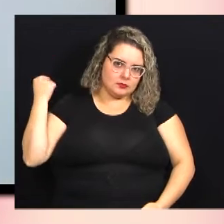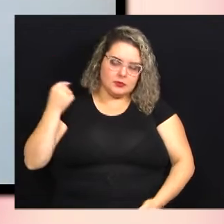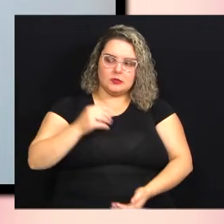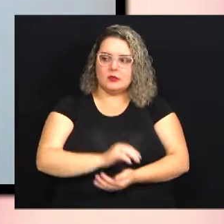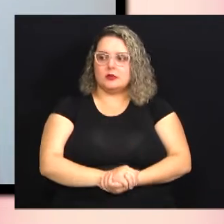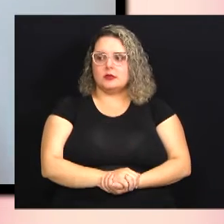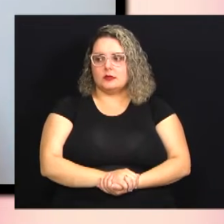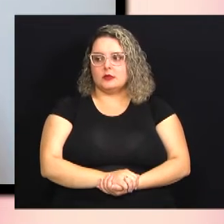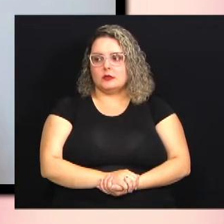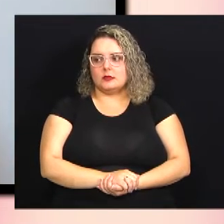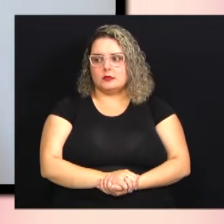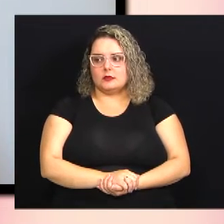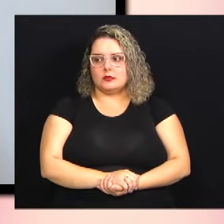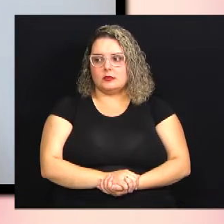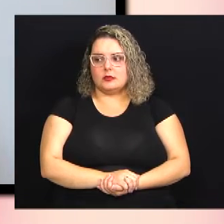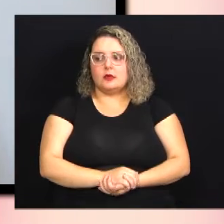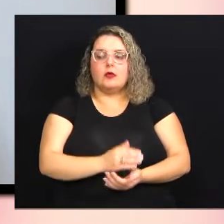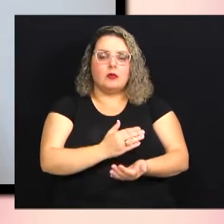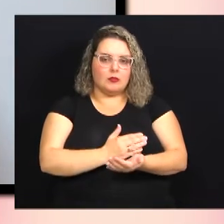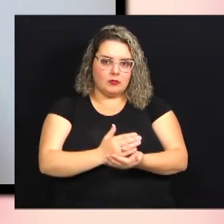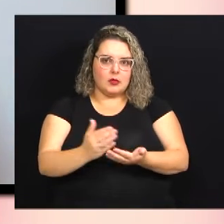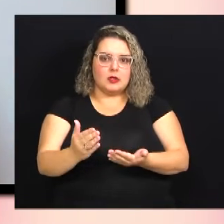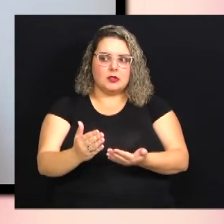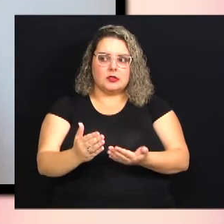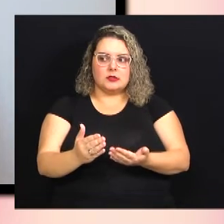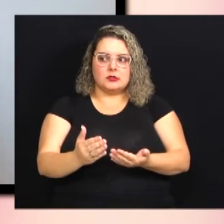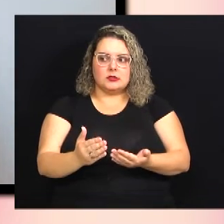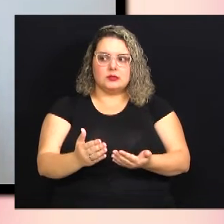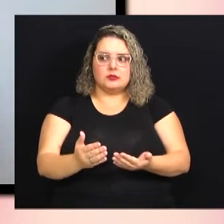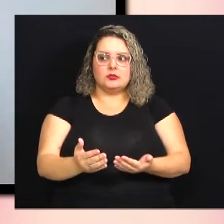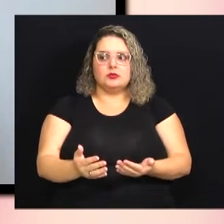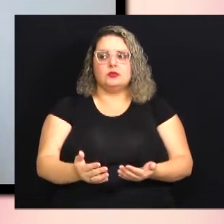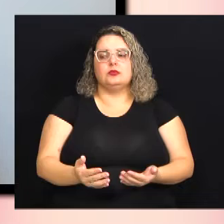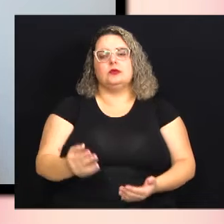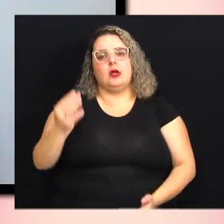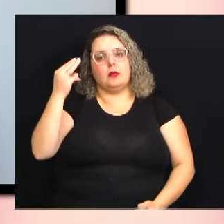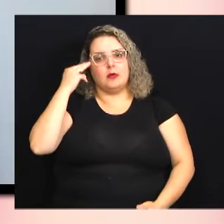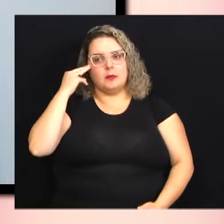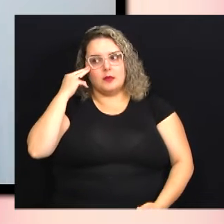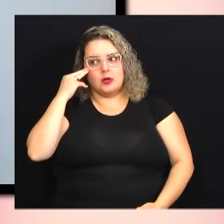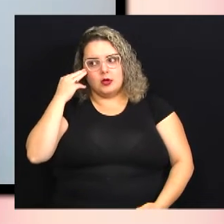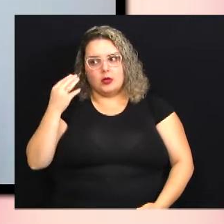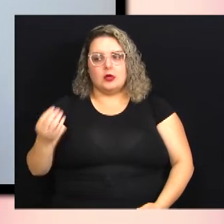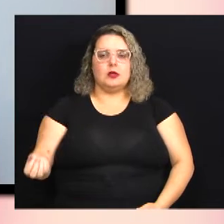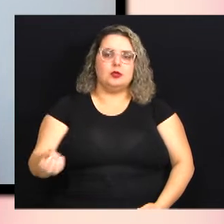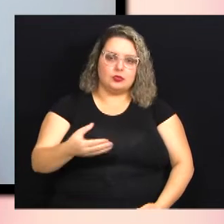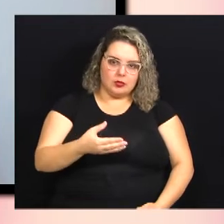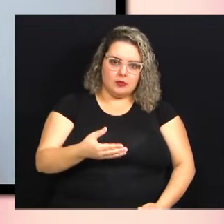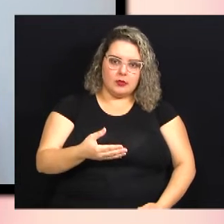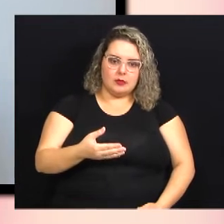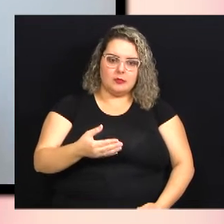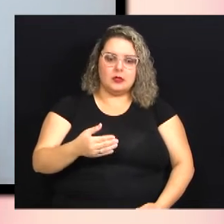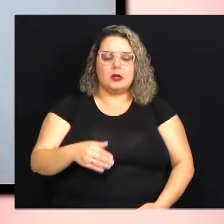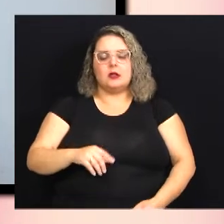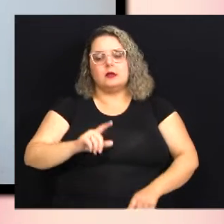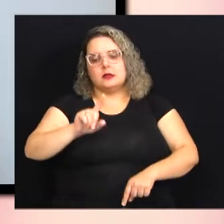né? Mas começa mesmo de trás para frente, da memória recente para a memória